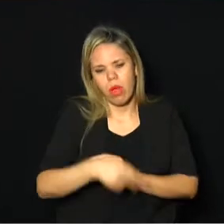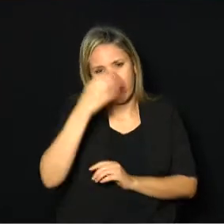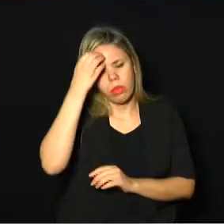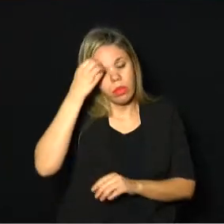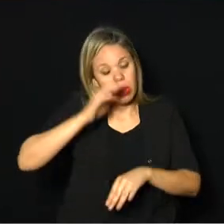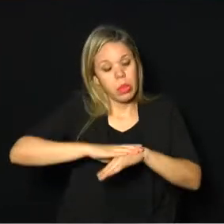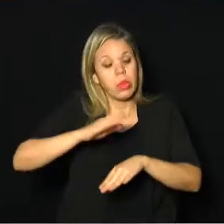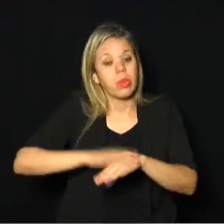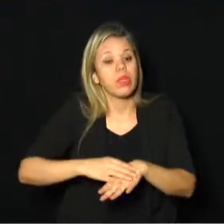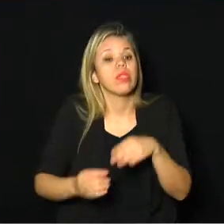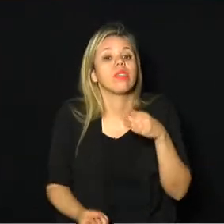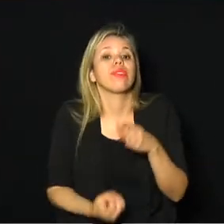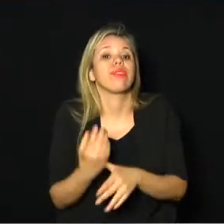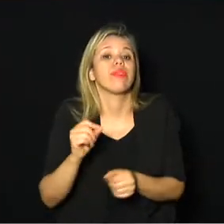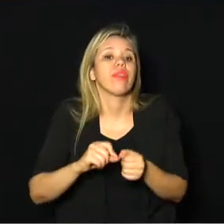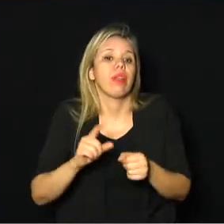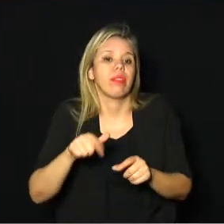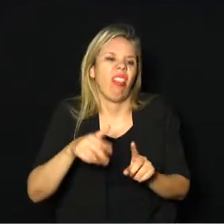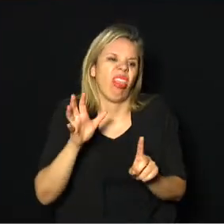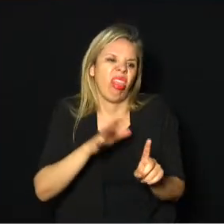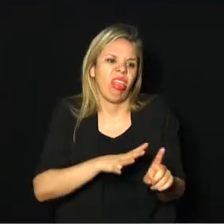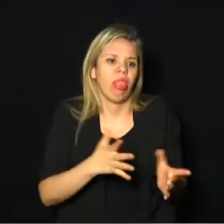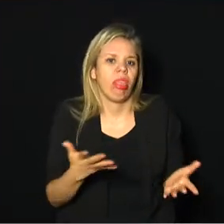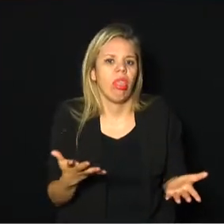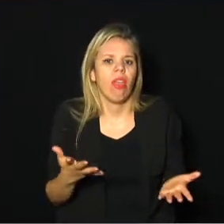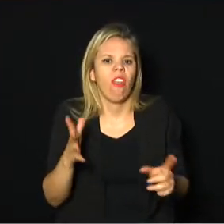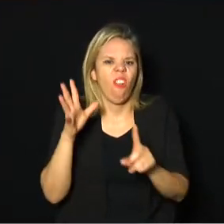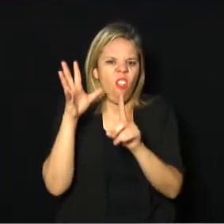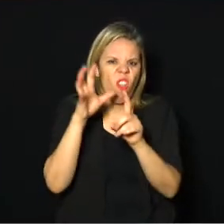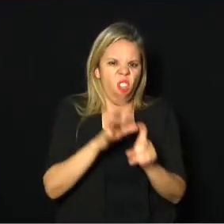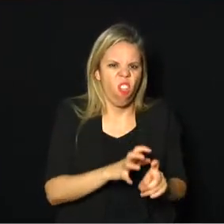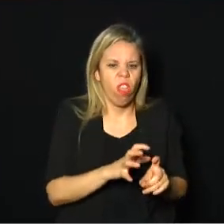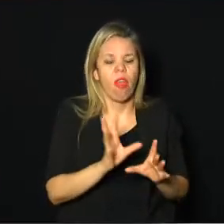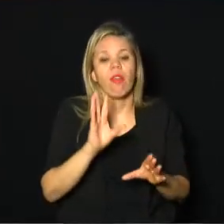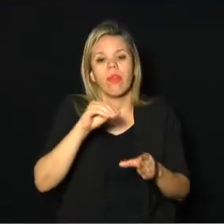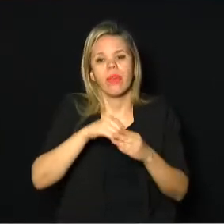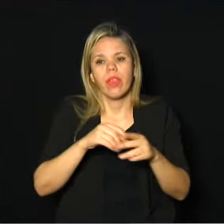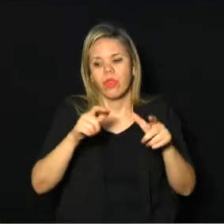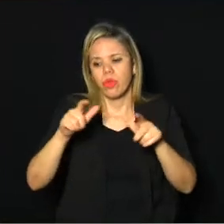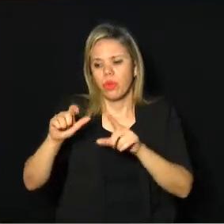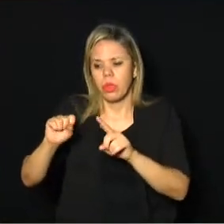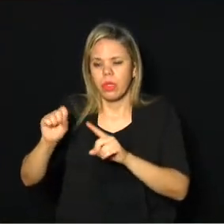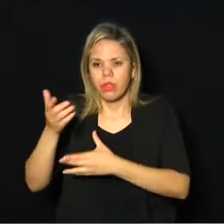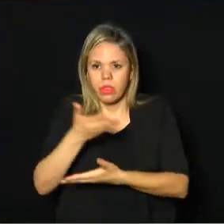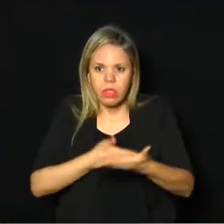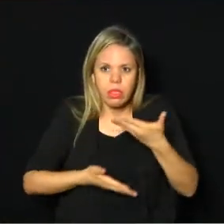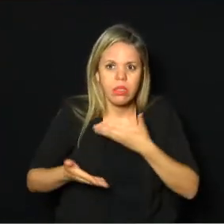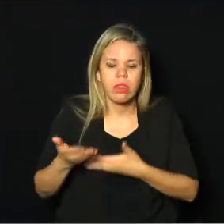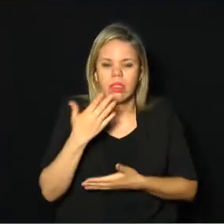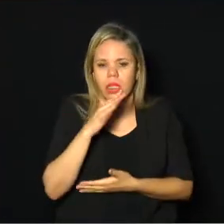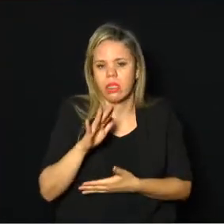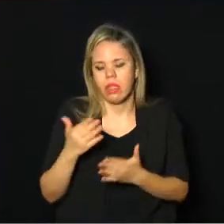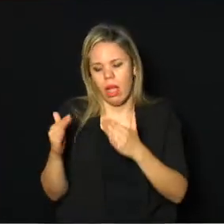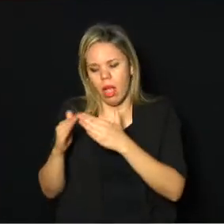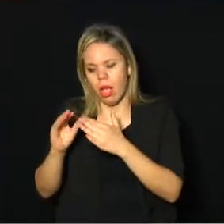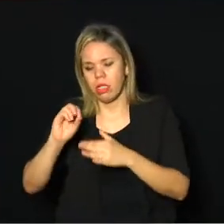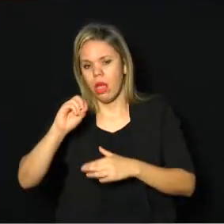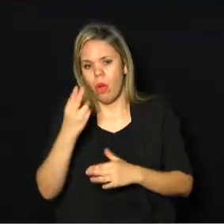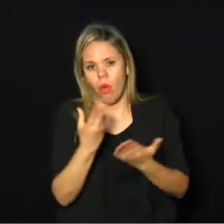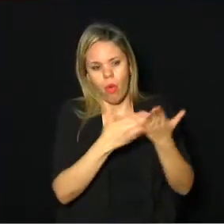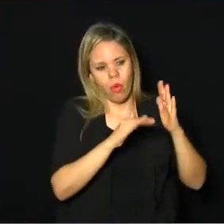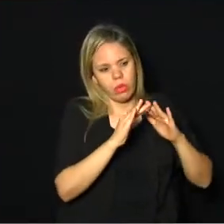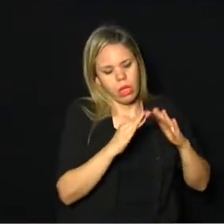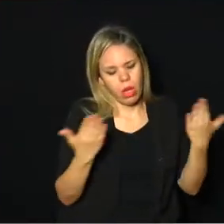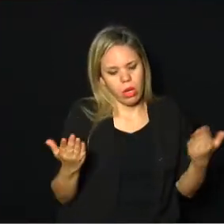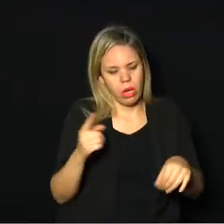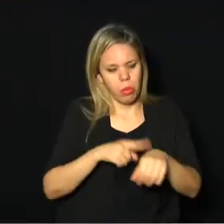autor. Geralmente, o espaço de socialização da criança é a casa ou a escola, e nesse momento de